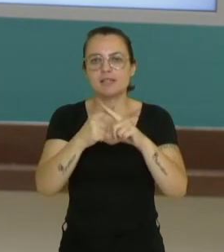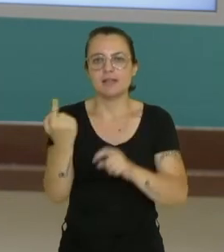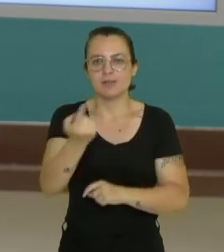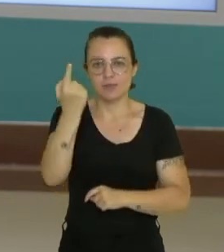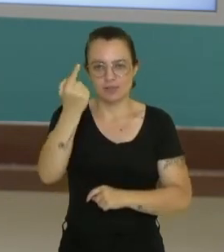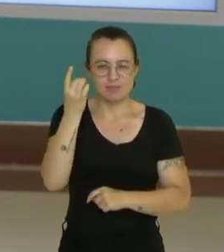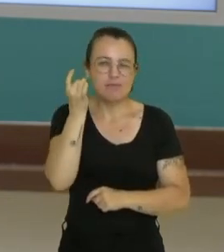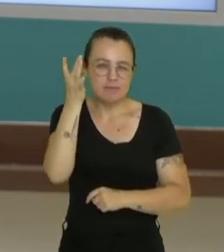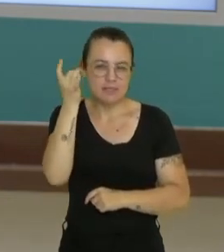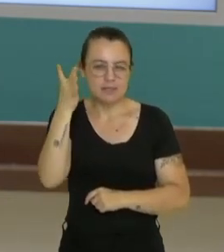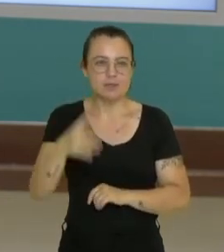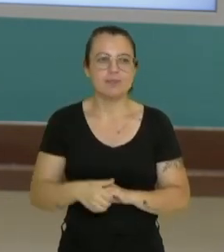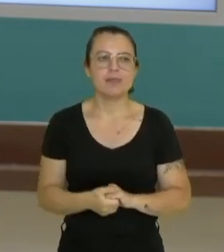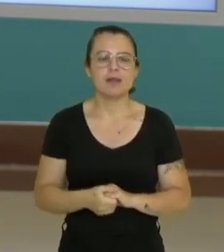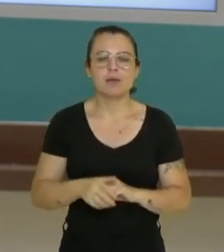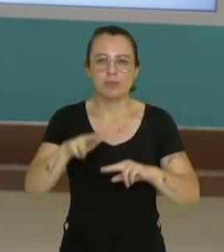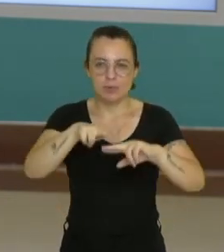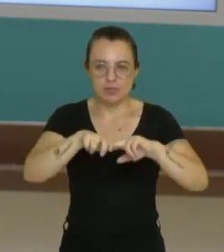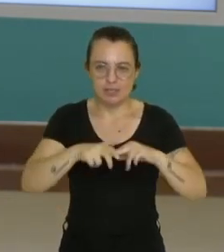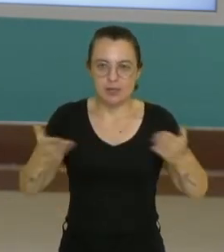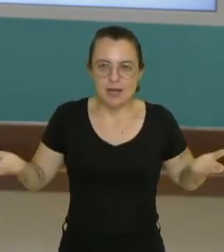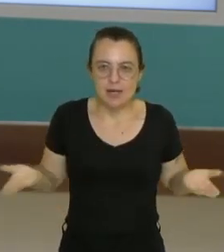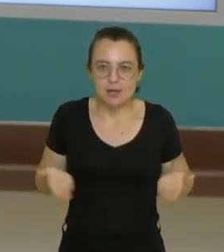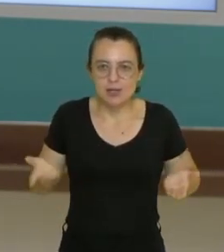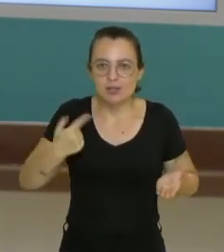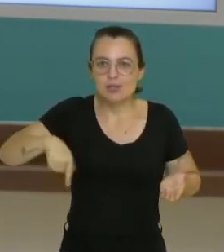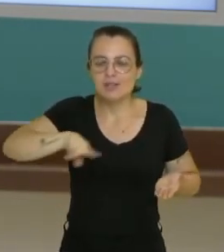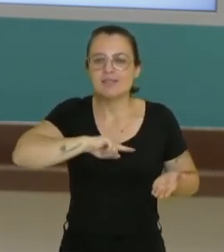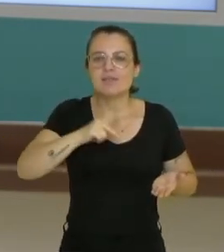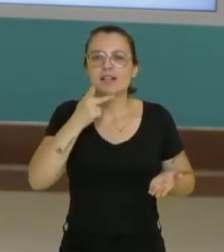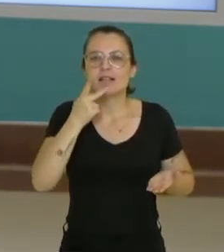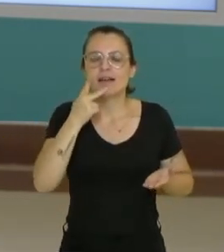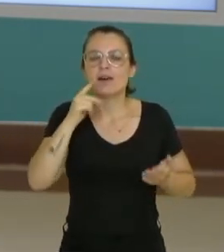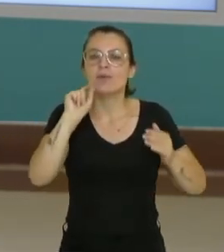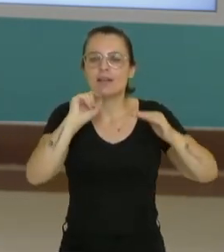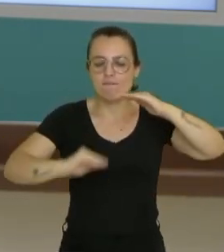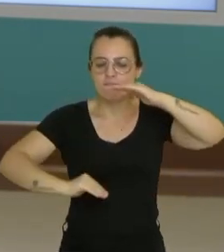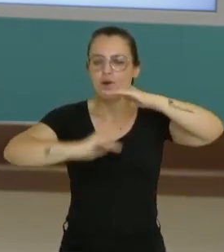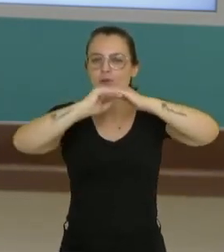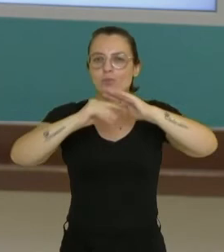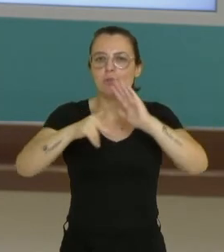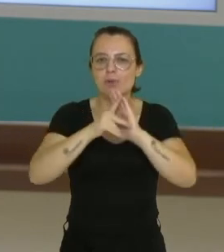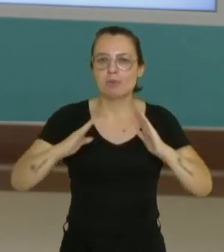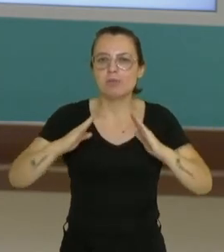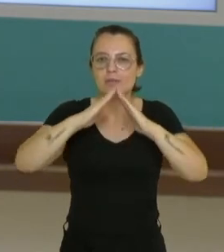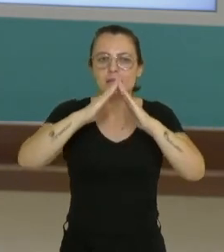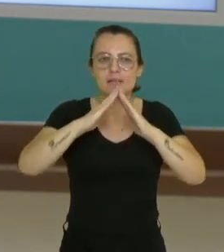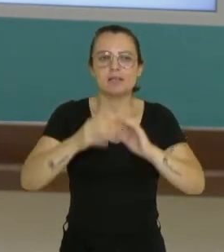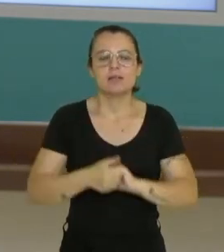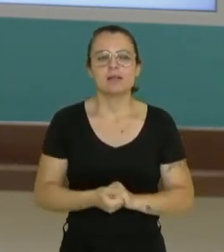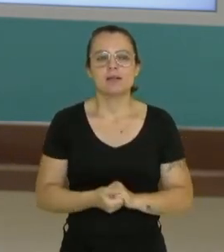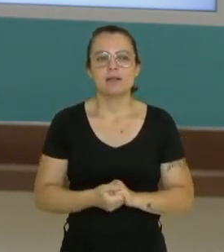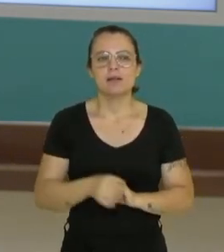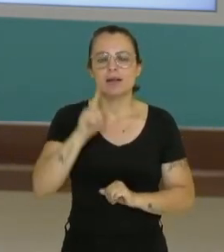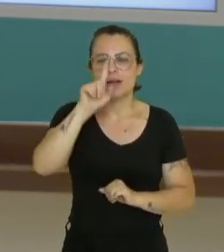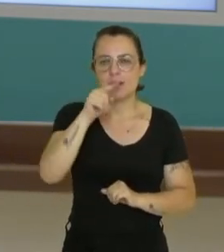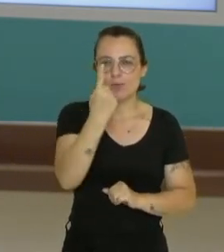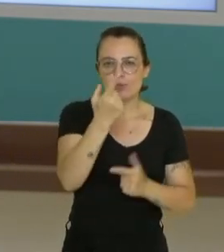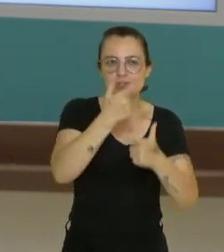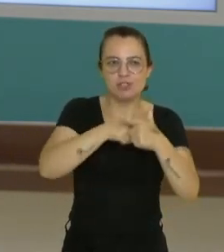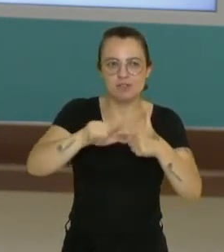verdade? Então, portanto, a partir de agora, quando a gente falar em volume de uma pirâmide, o volume da pirâmide é